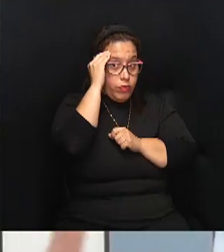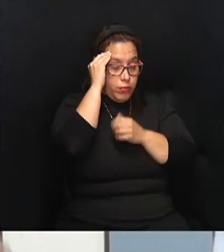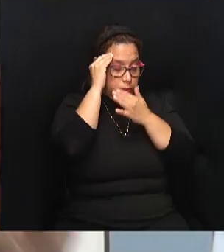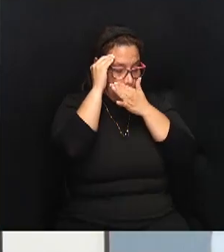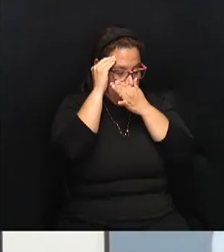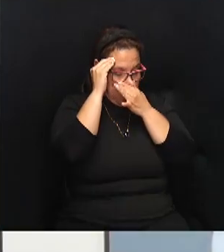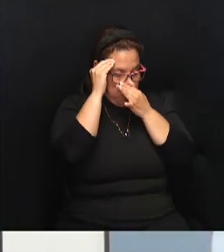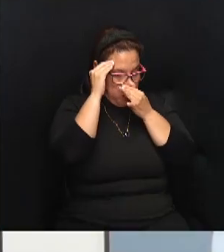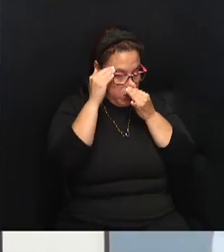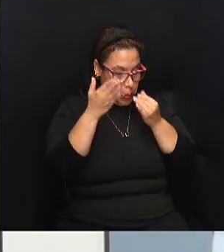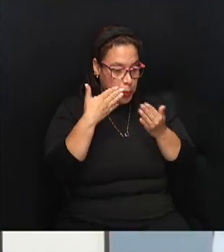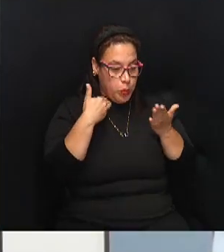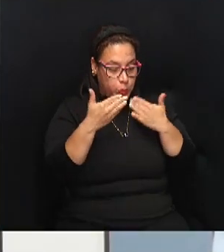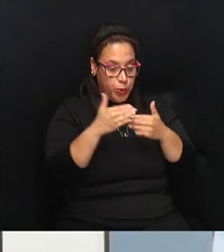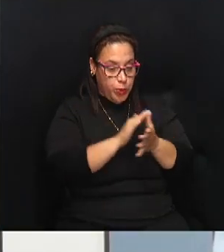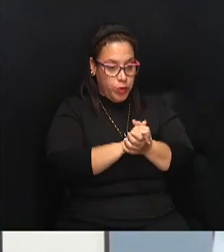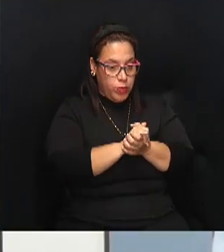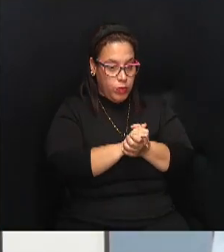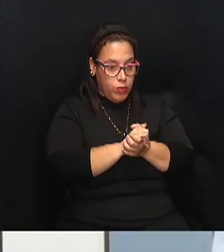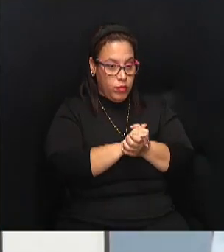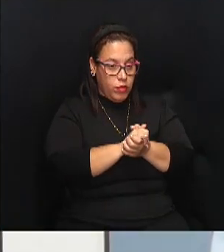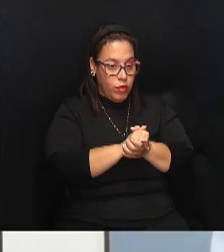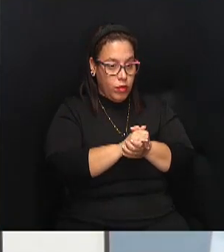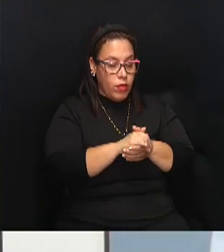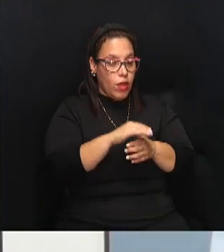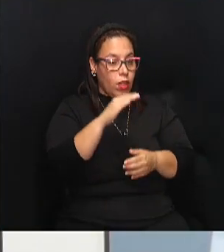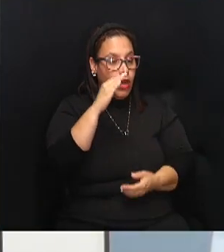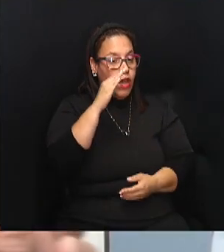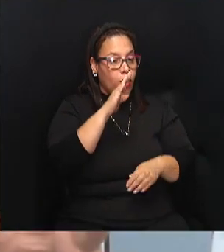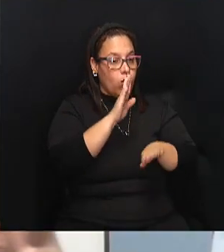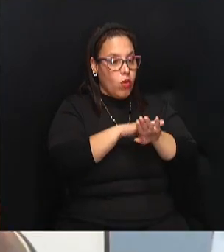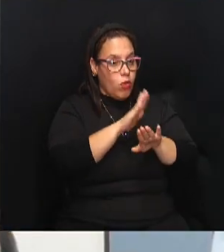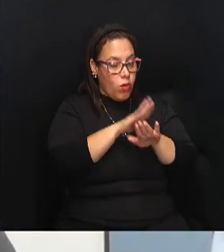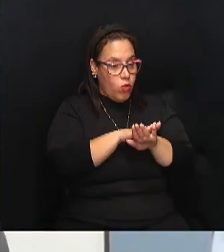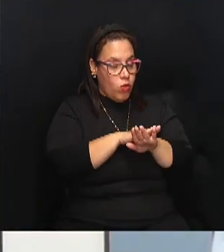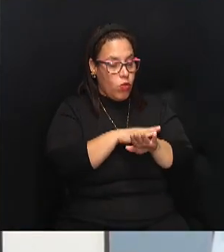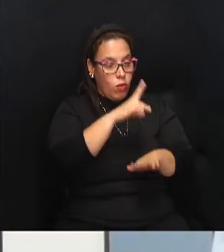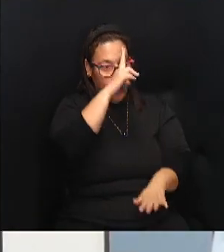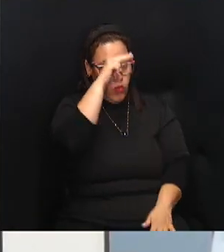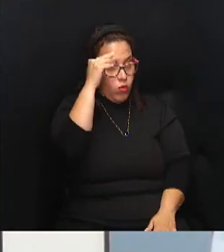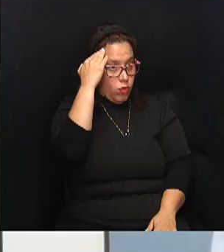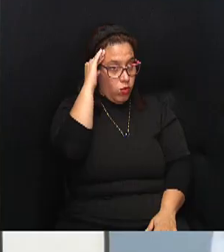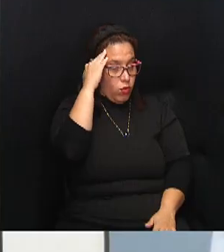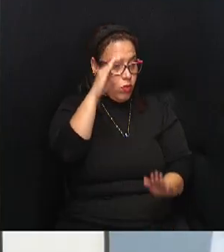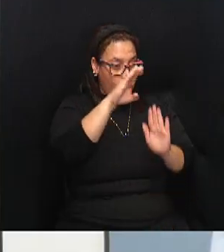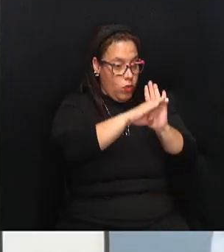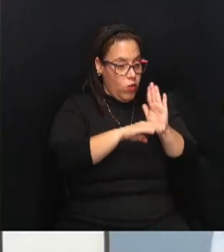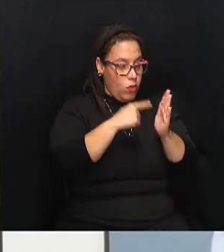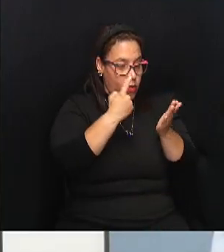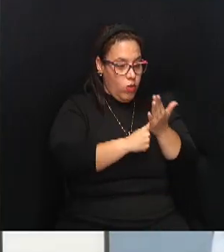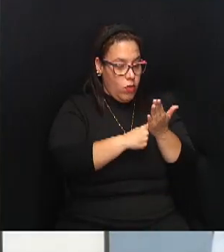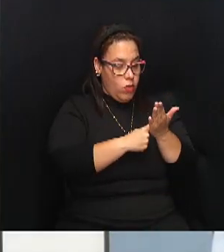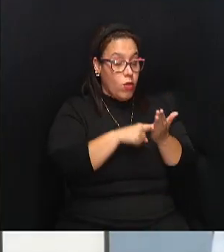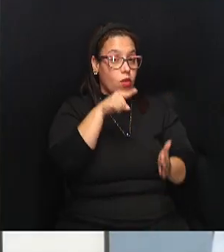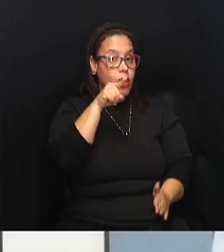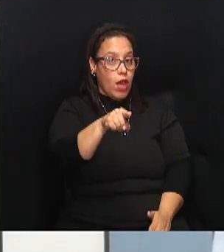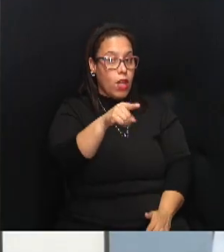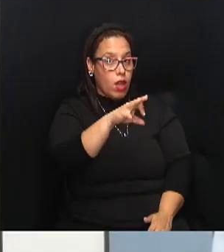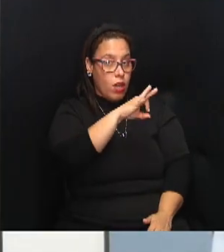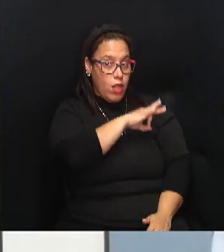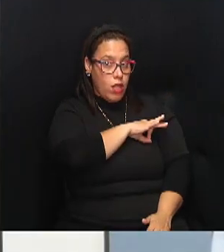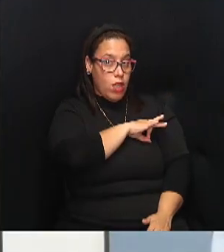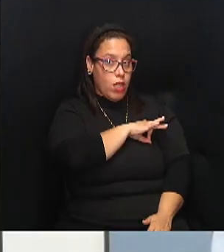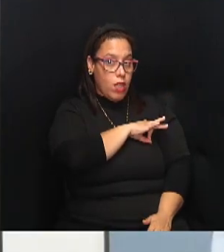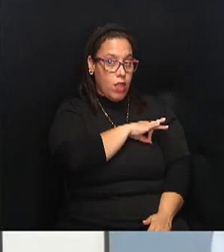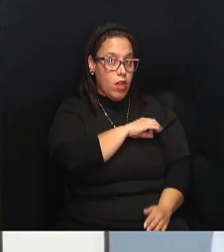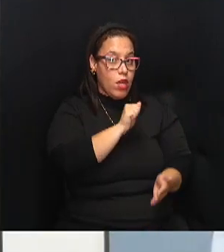e conversando em bastidores, que eu entendi, que quando a gente faz o convênio, não quer dizer que aquele policial que